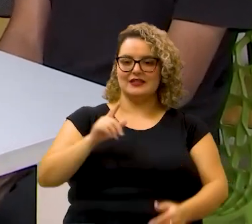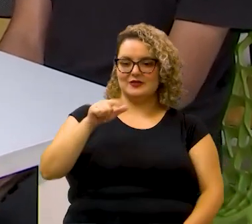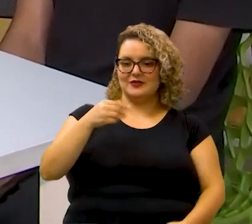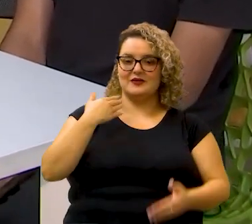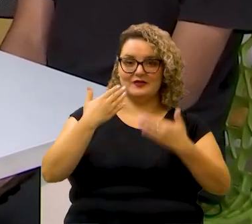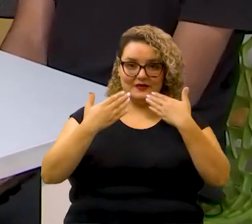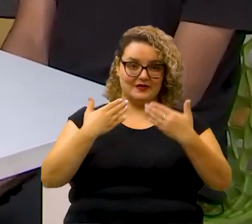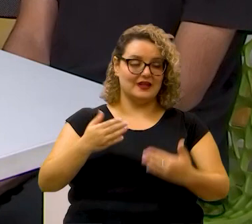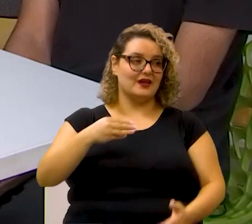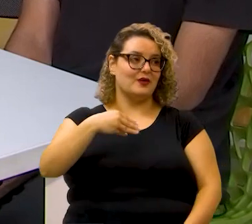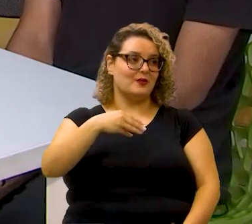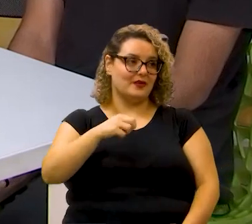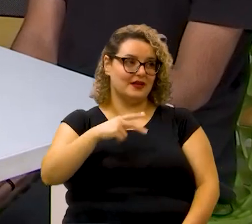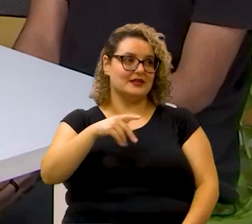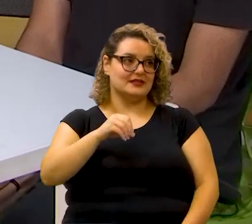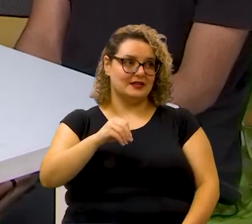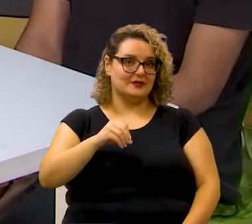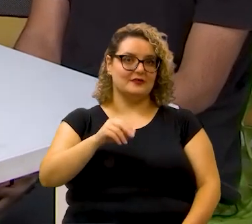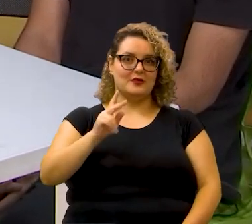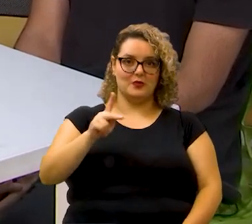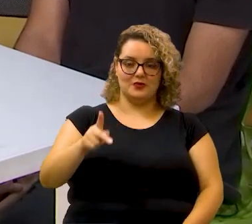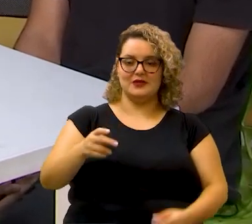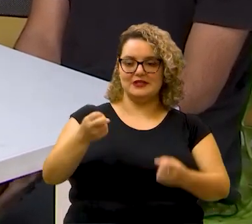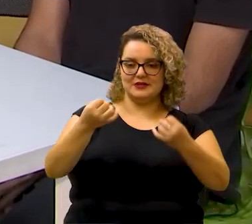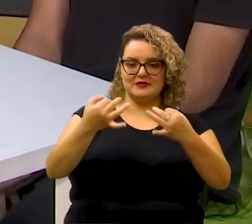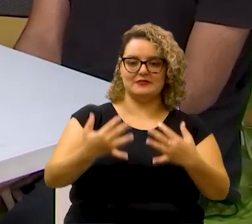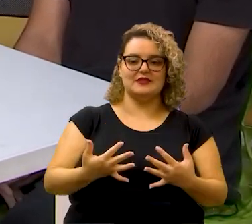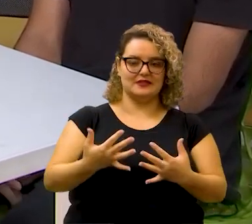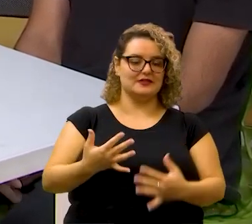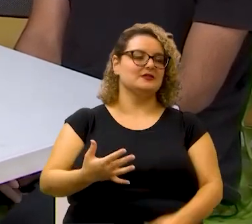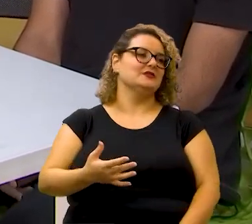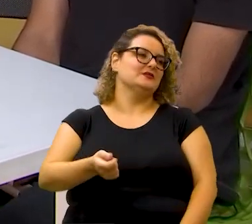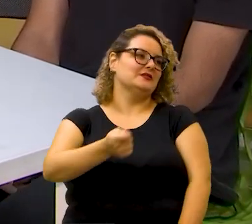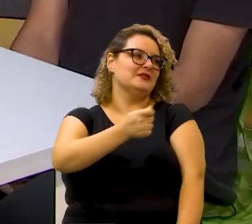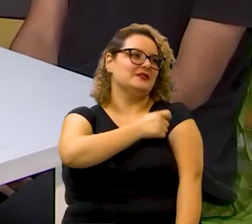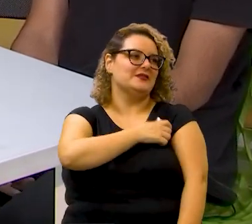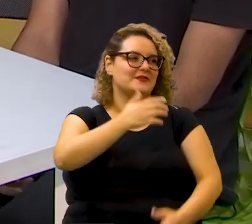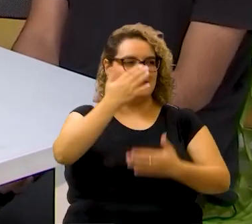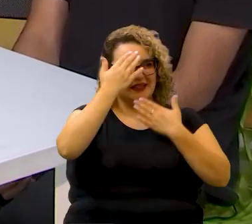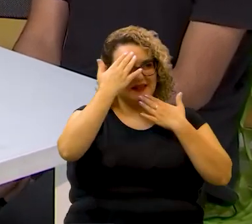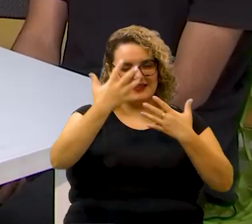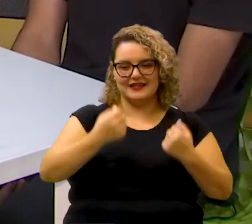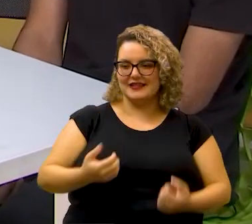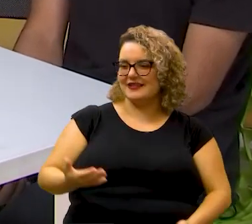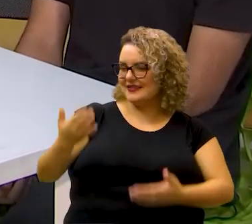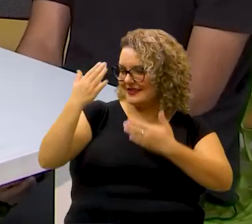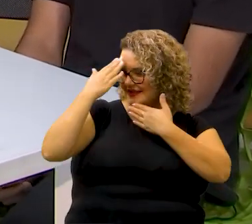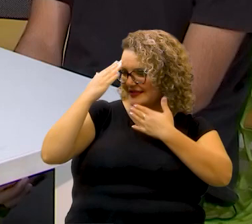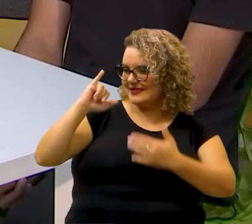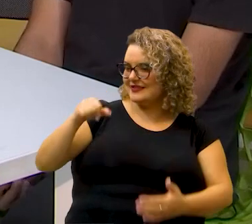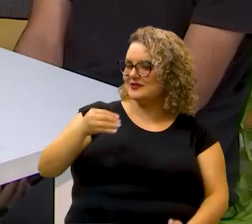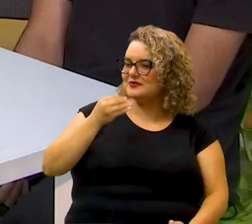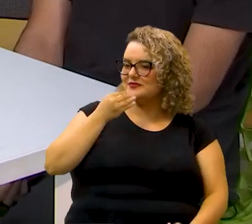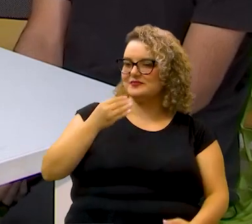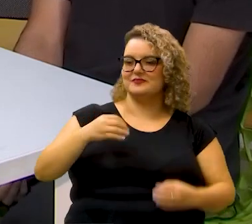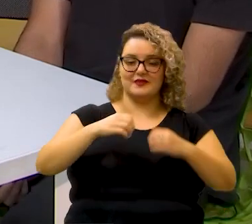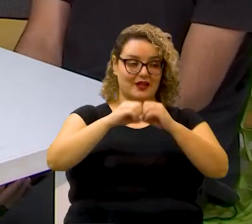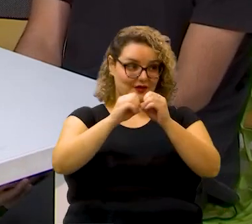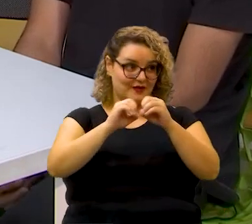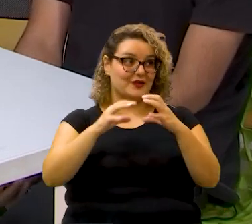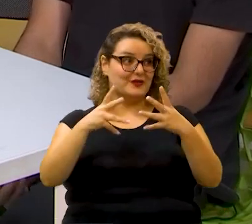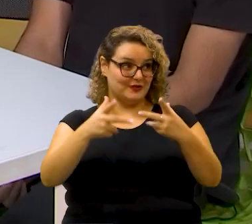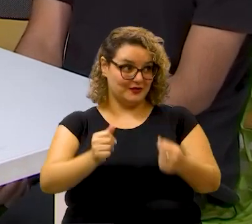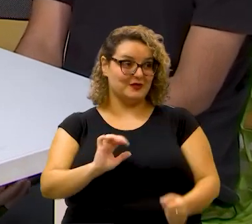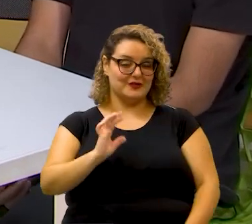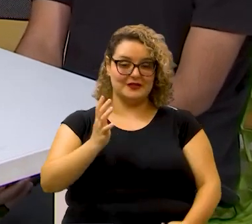falar também com o Marcelo, que foi o orientador dos alunos, né? Muito obrigada por receber a gente aqui. Obrigado a você por essa oportunidade. Né? Aqui no laboratório